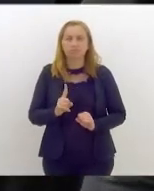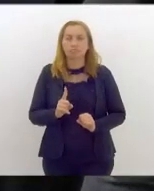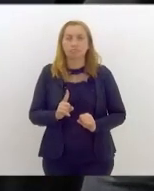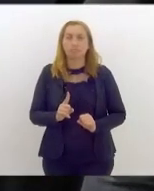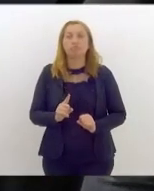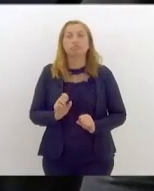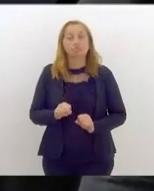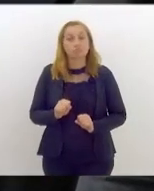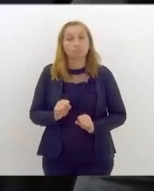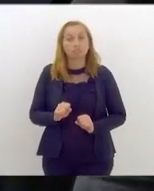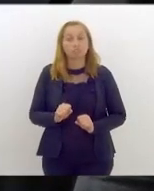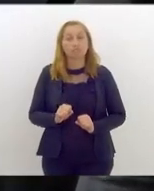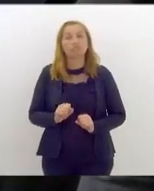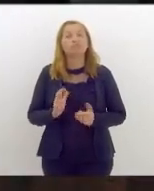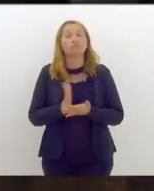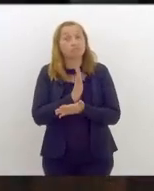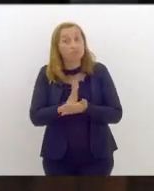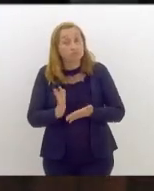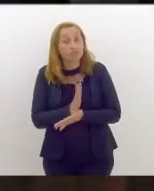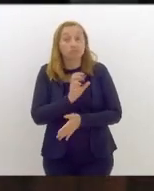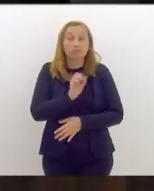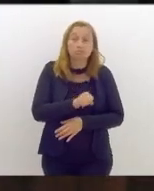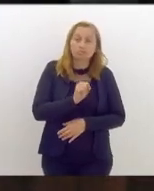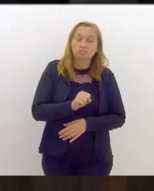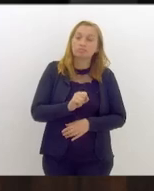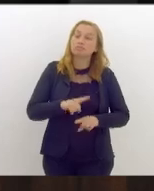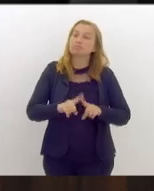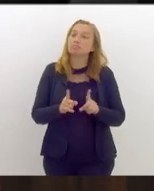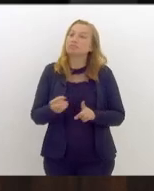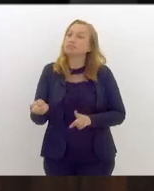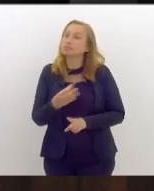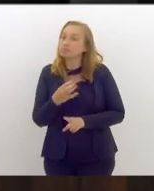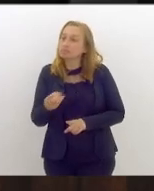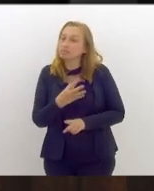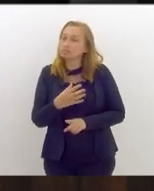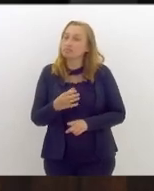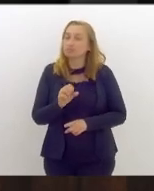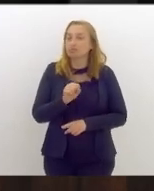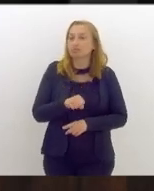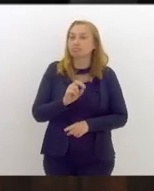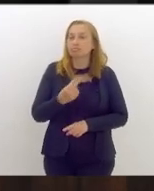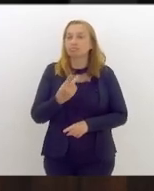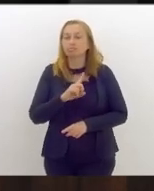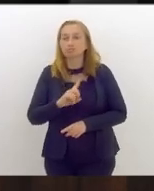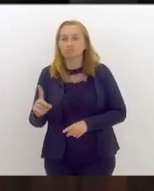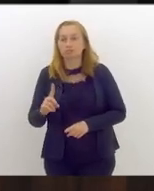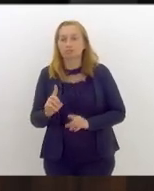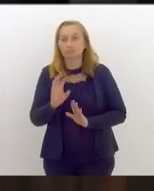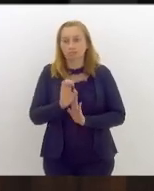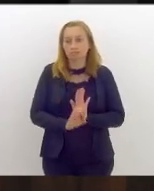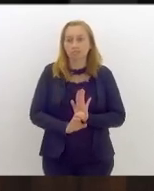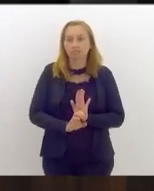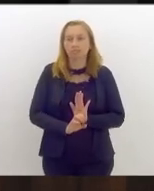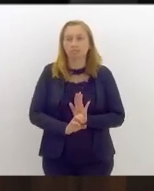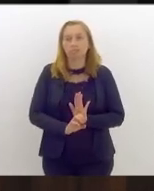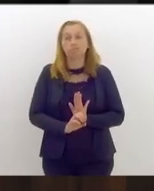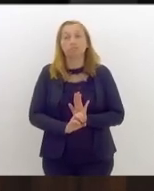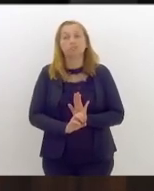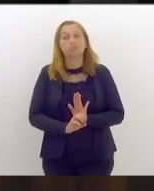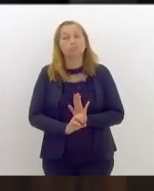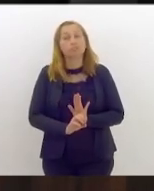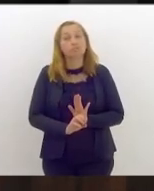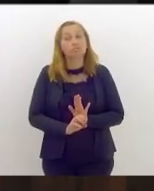dentro do prazo mas é um presidente novo que a gente vai abrir sim ou não de emenda é ou não como